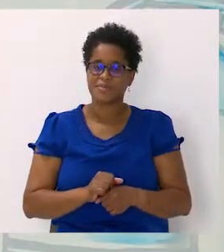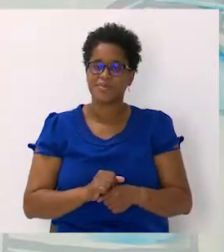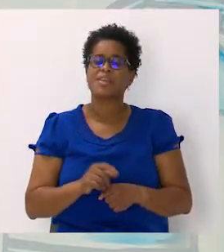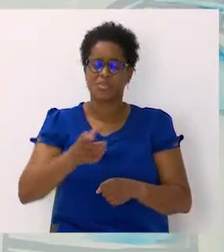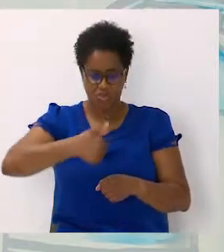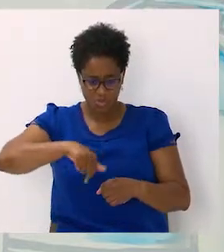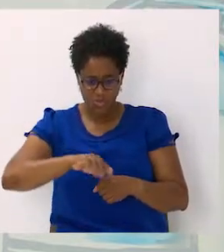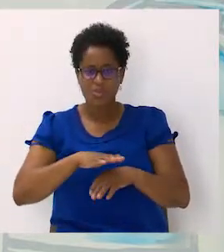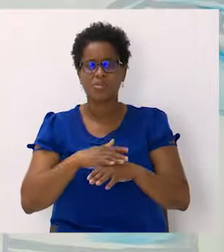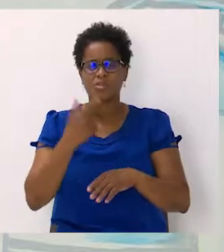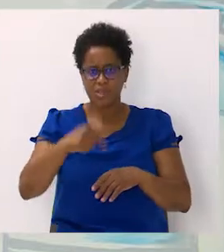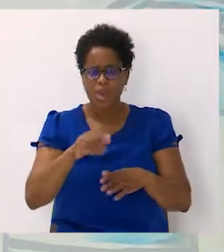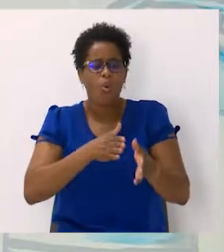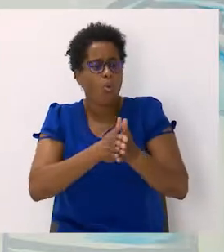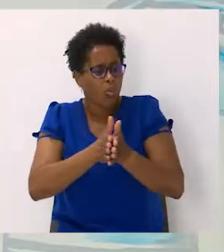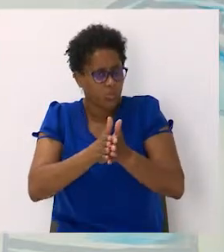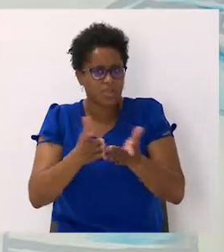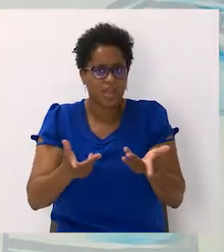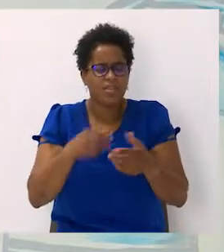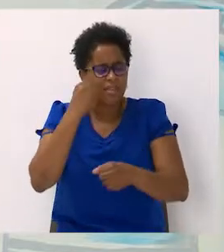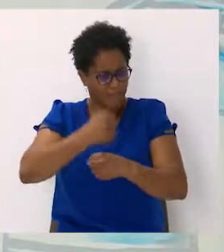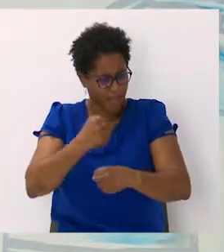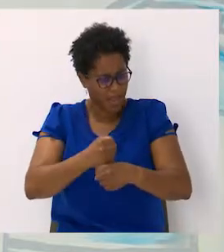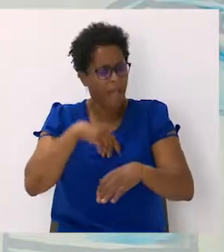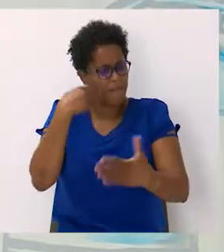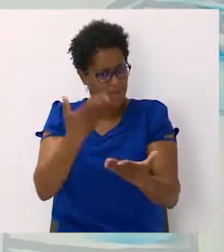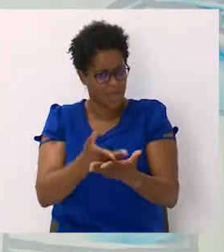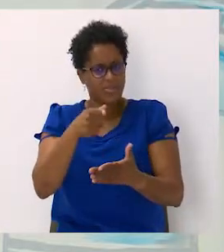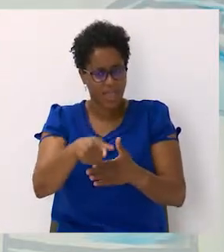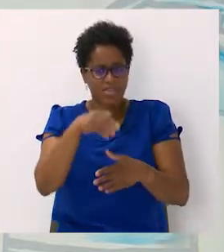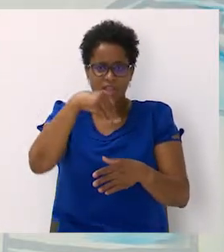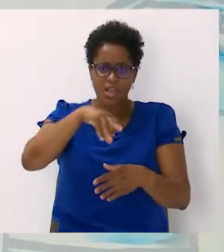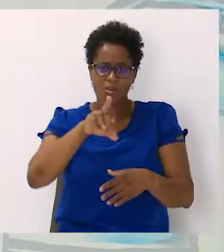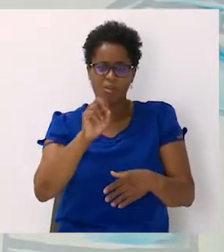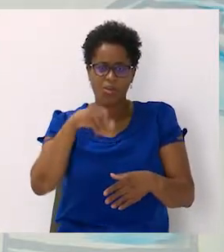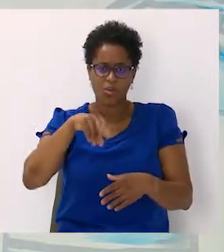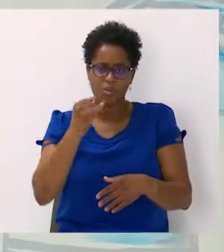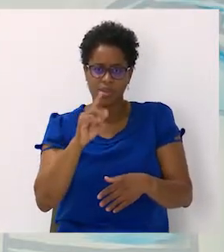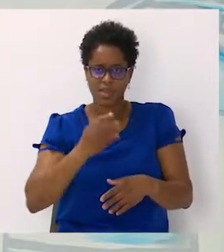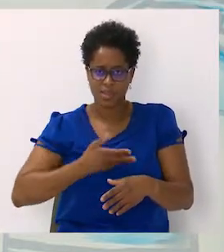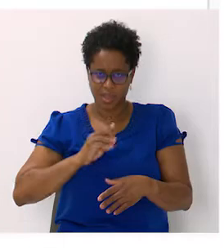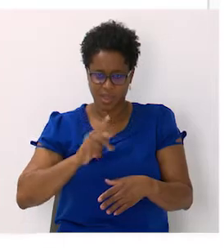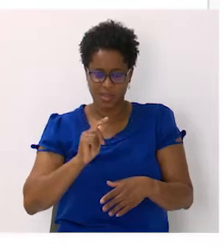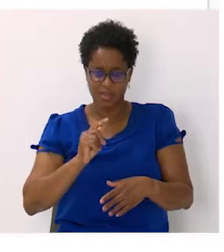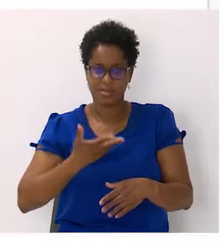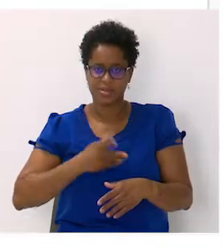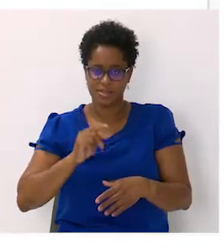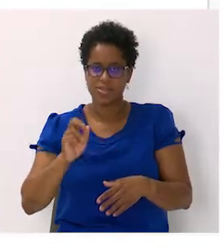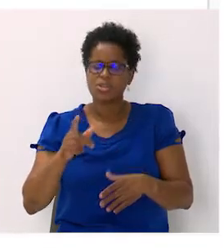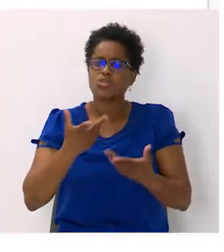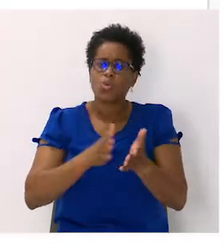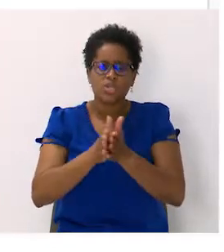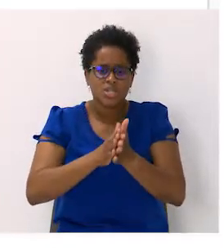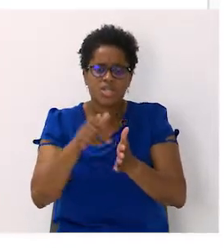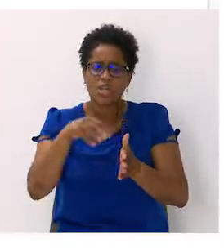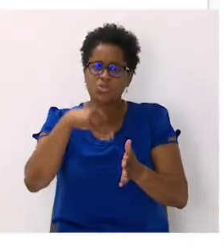Onde vamos ter oportunidade de trabalhar aplicando essas propriedades, ok? Por isso,